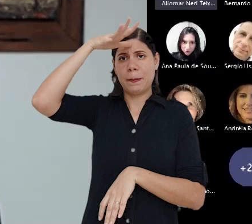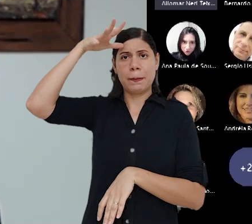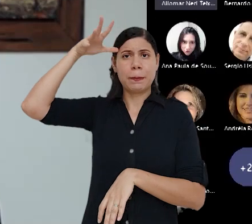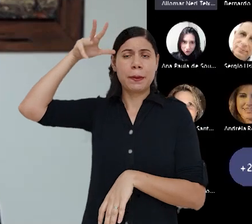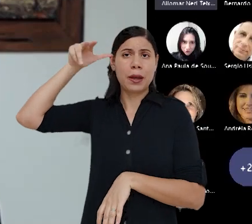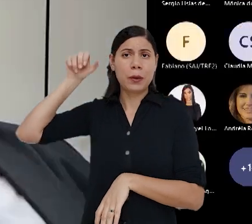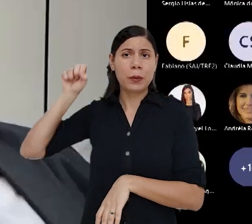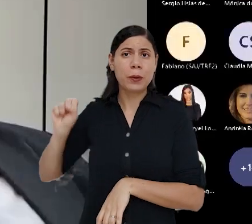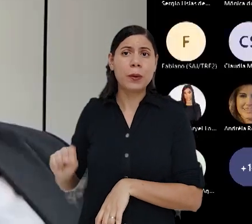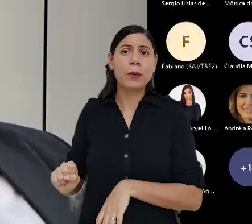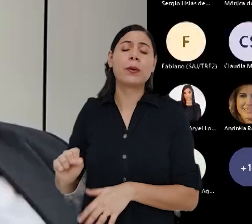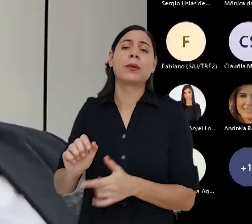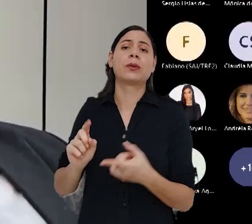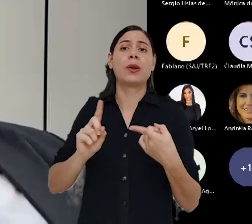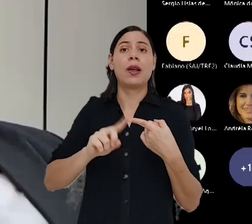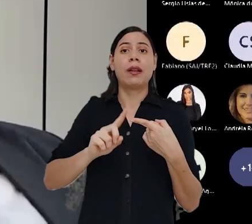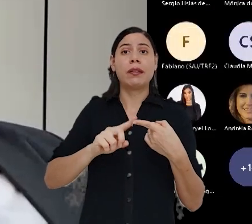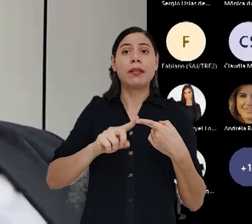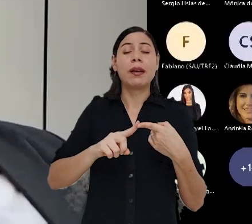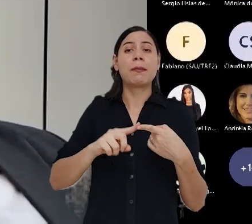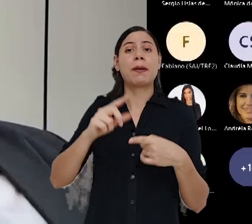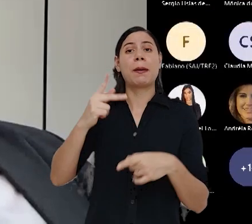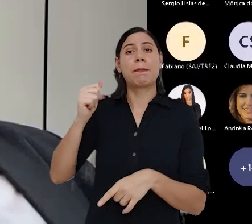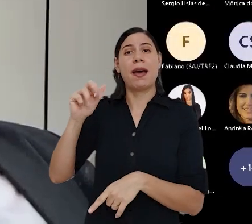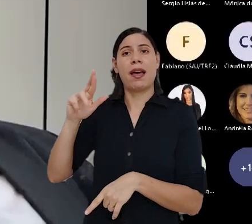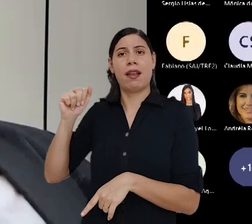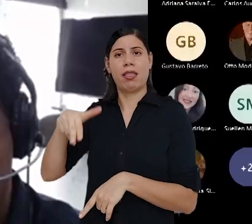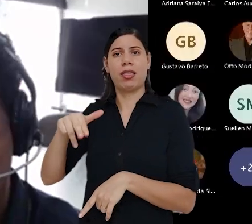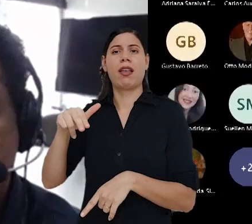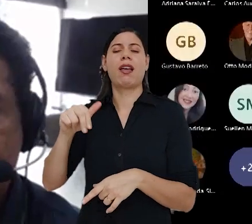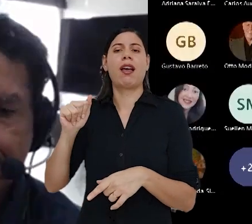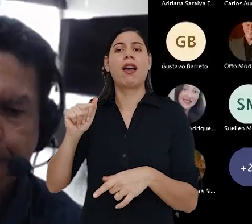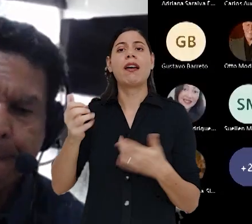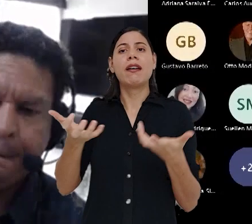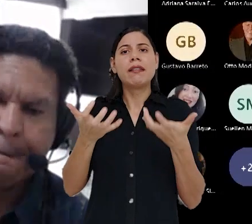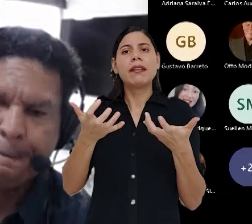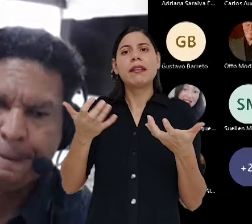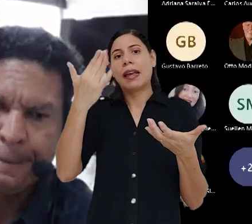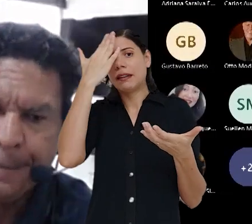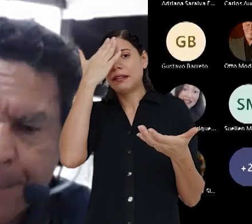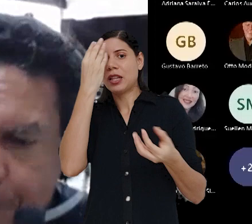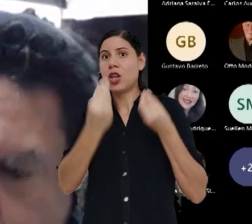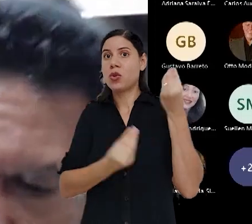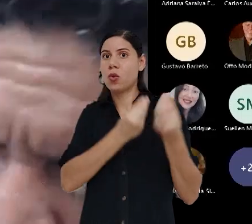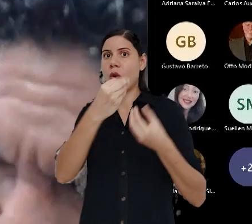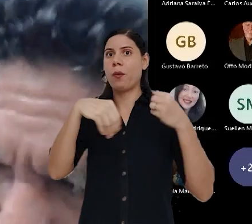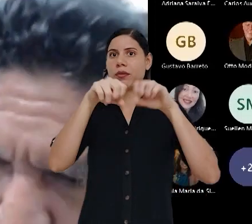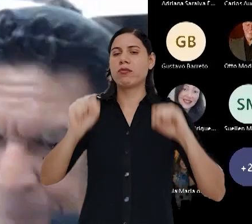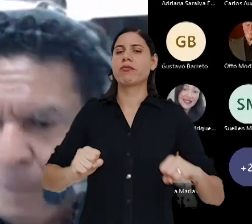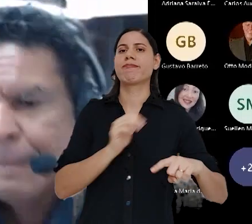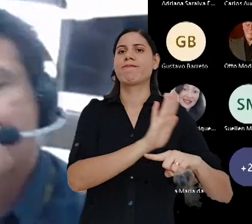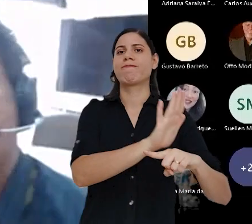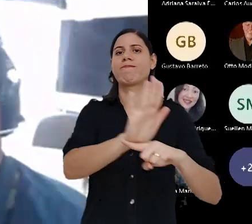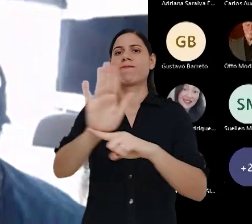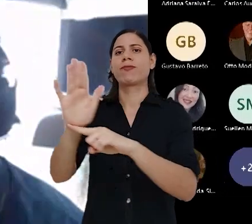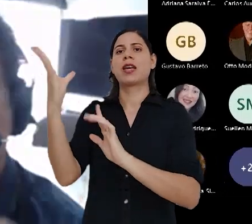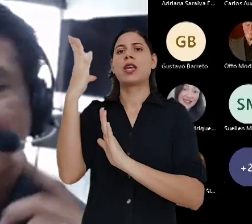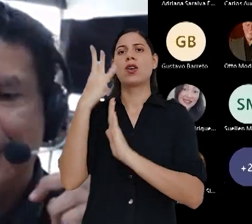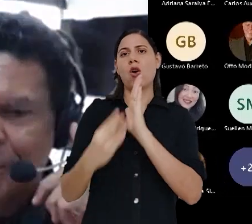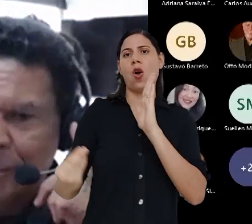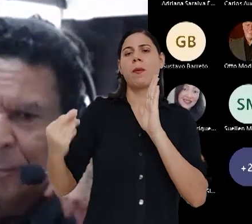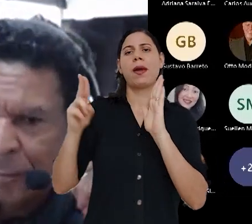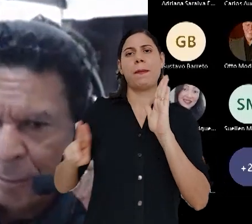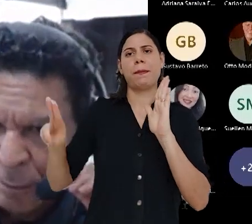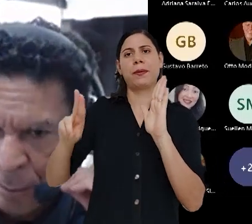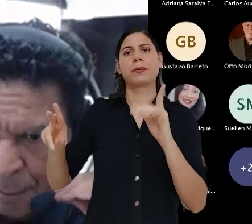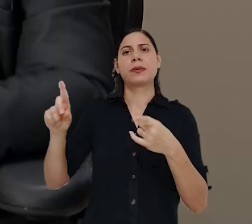e do Tribunal Regional Federal da 2ª Região, que pretendem aprofundar-se sobre os benefícios do SISGAB para replicar o uso